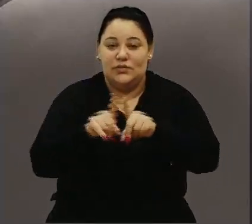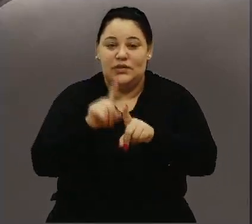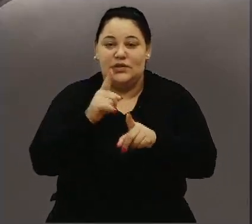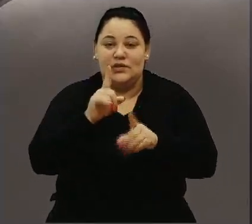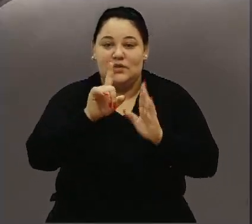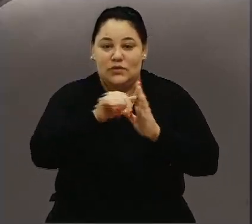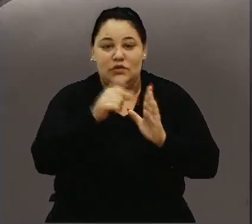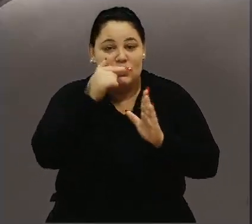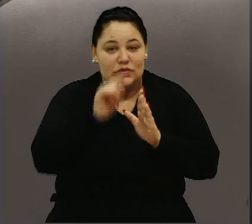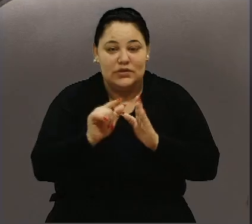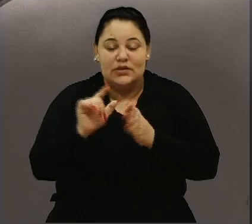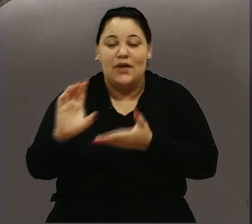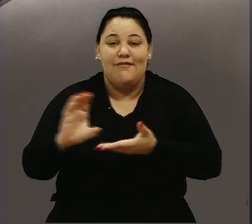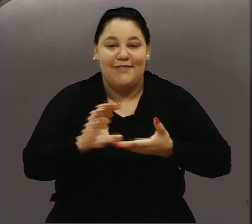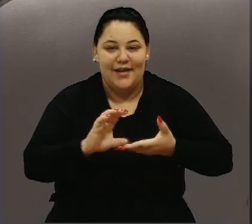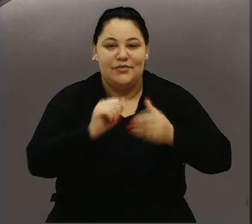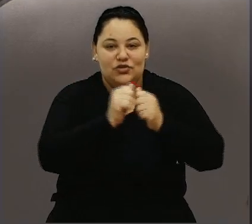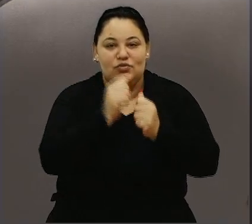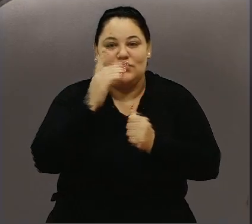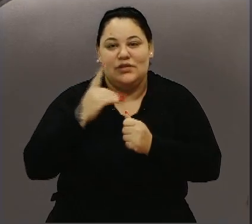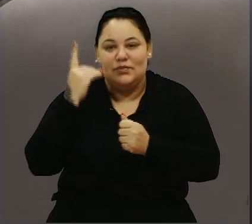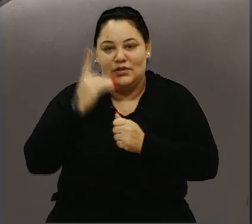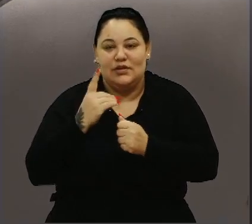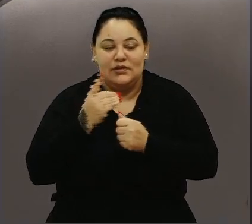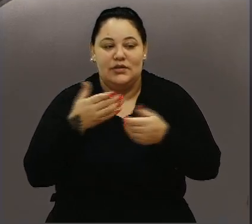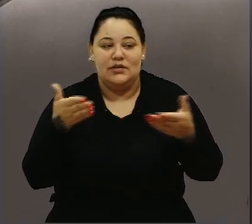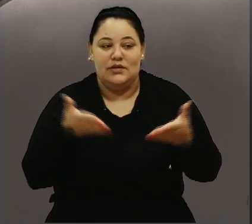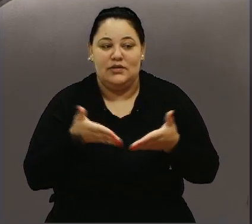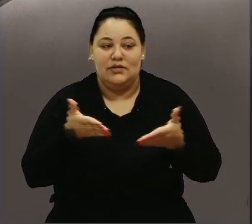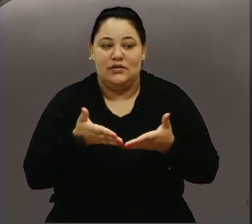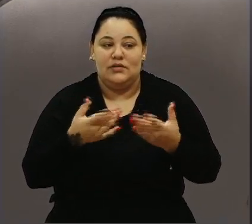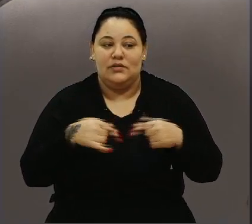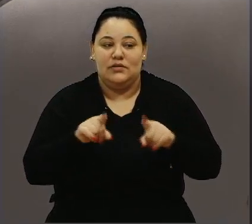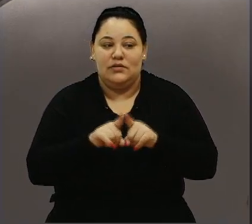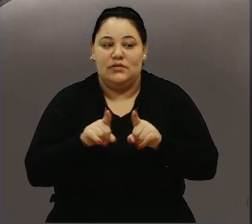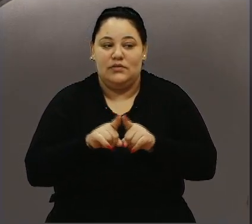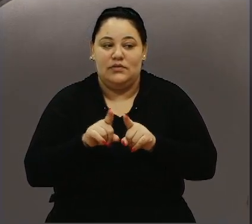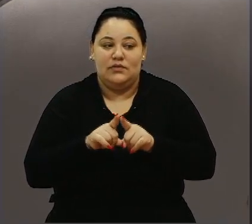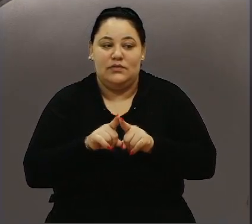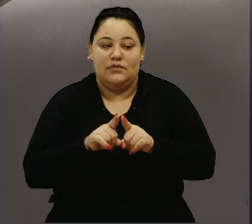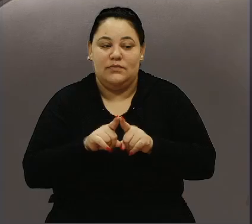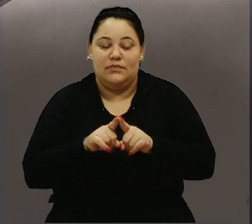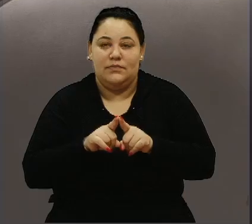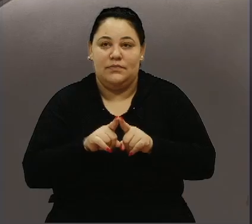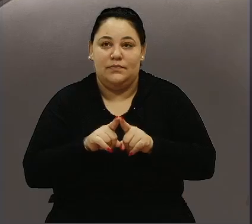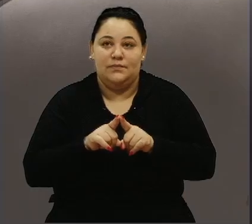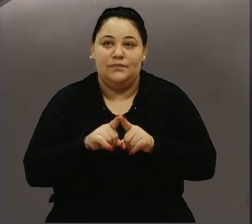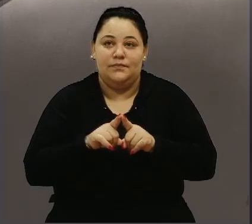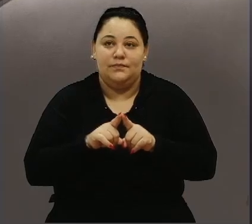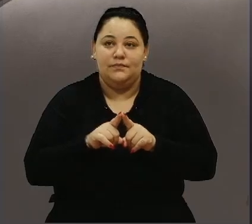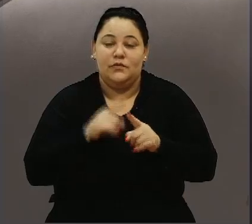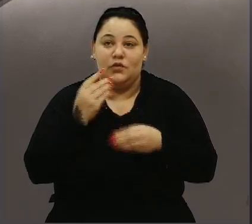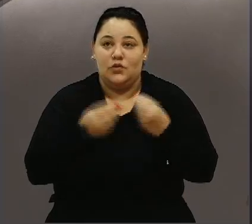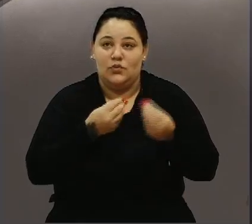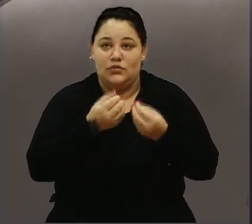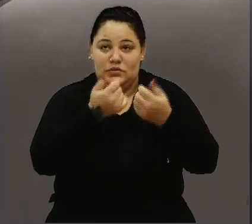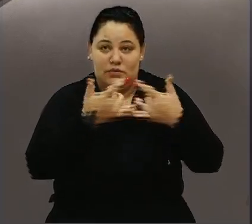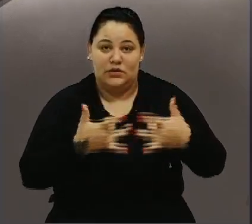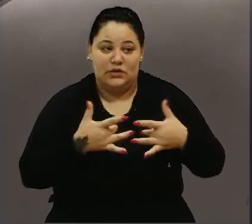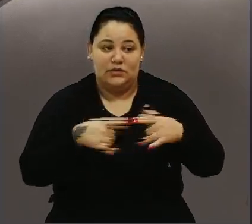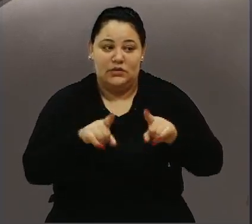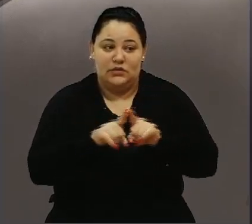deputado a emenda e agora está lá concretizado esse sonho, um sonho que a senhora tinha, né,